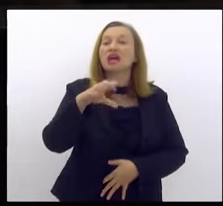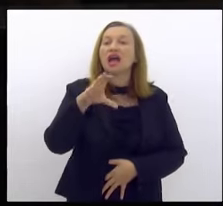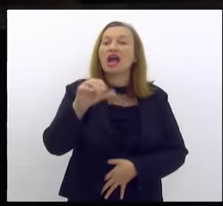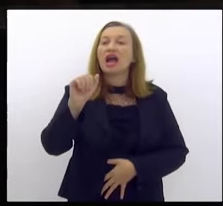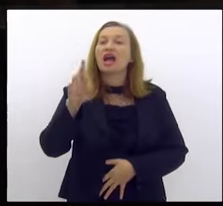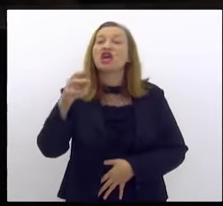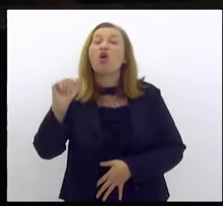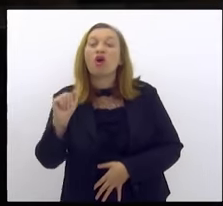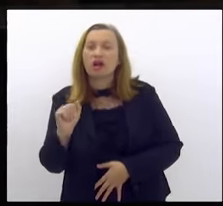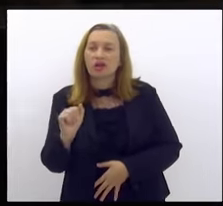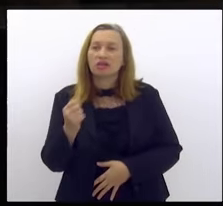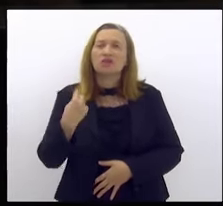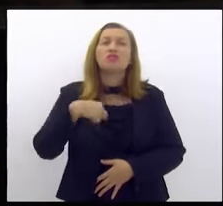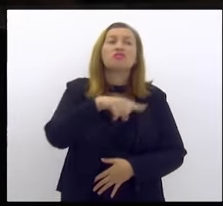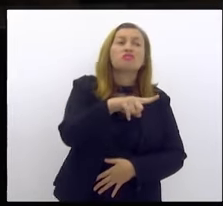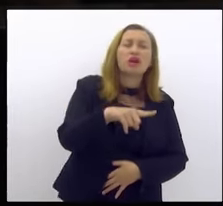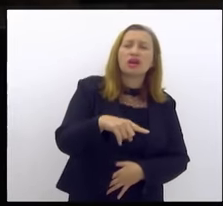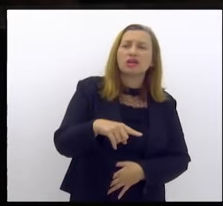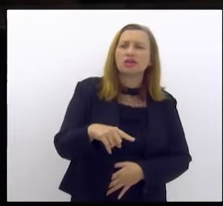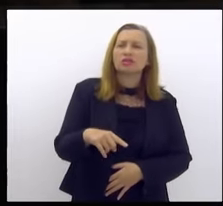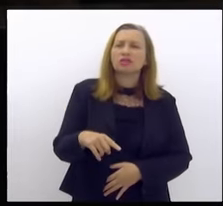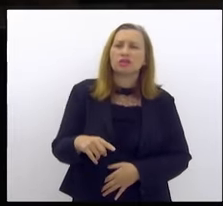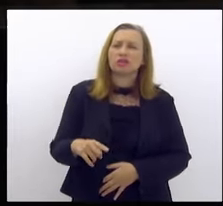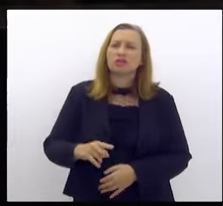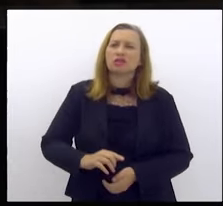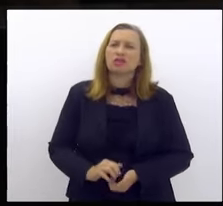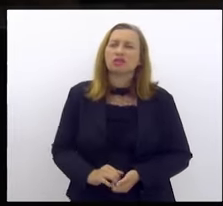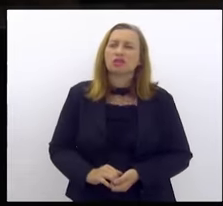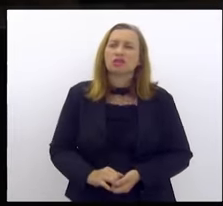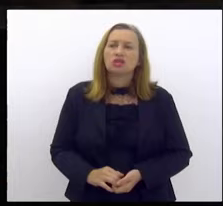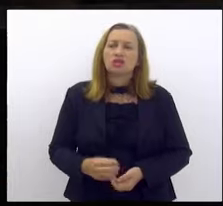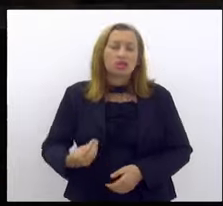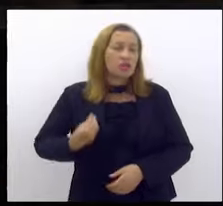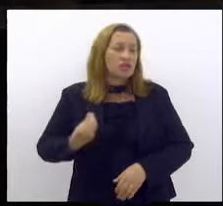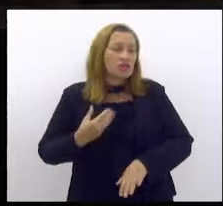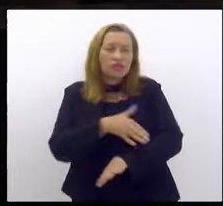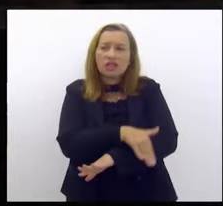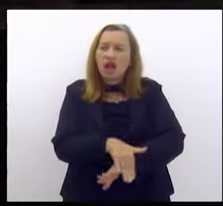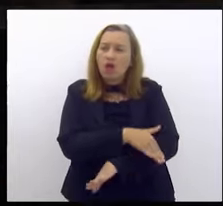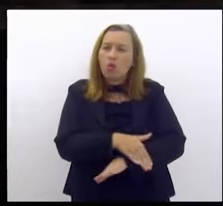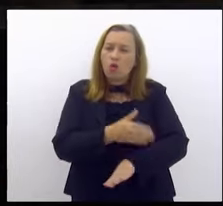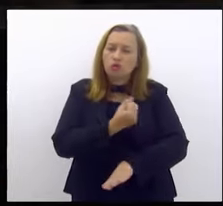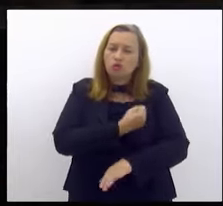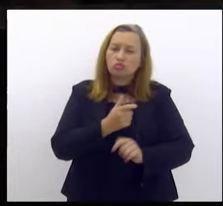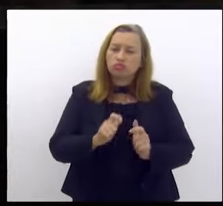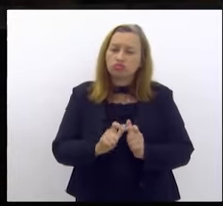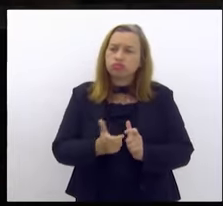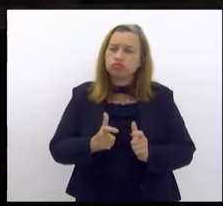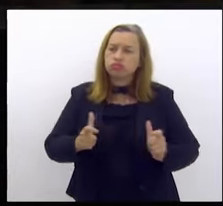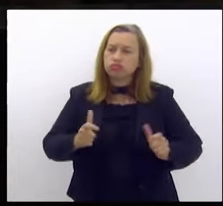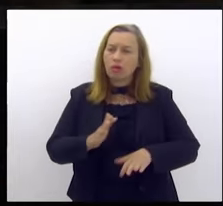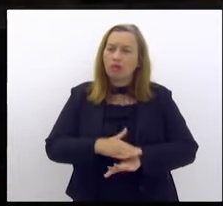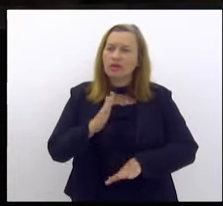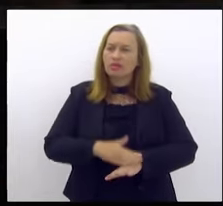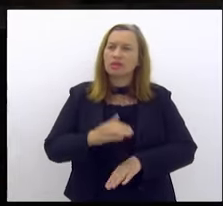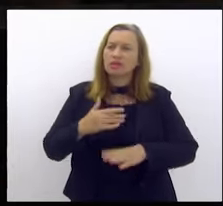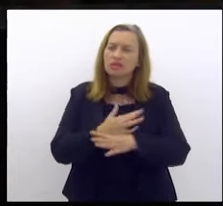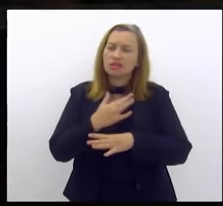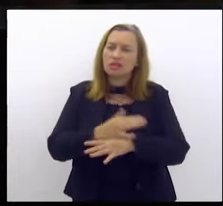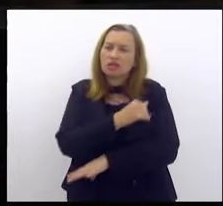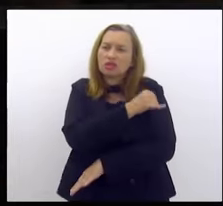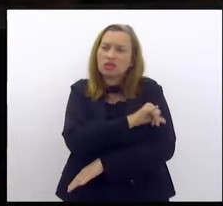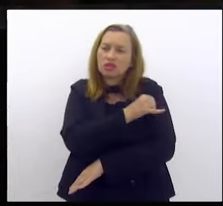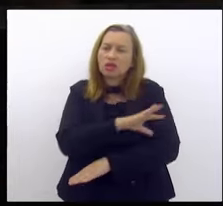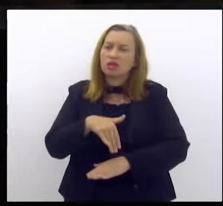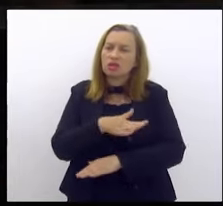Carioca, vai aqui diante da população em situação de rua que tem crescido cada vez mais na cidade do Rio de Janeiro, mas em